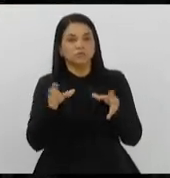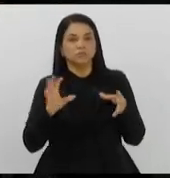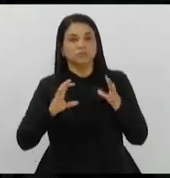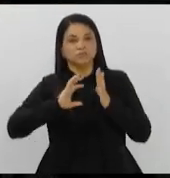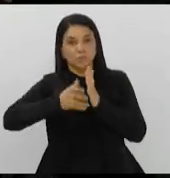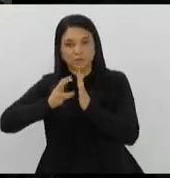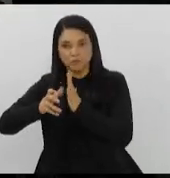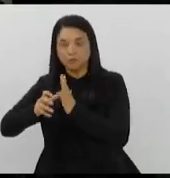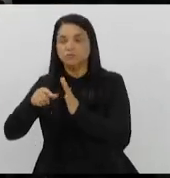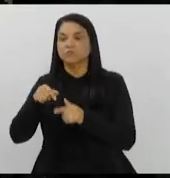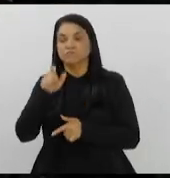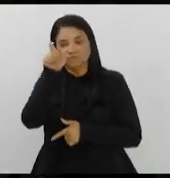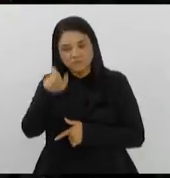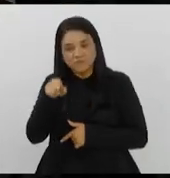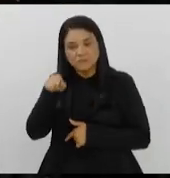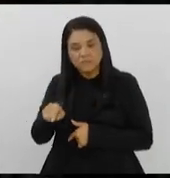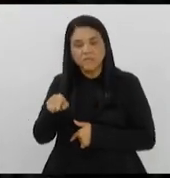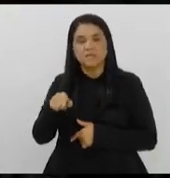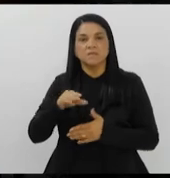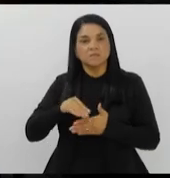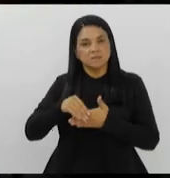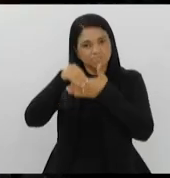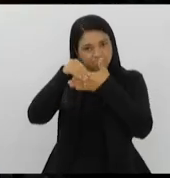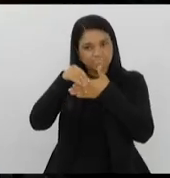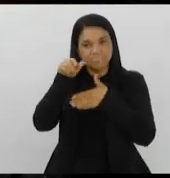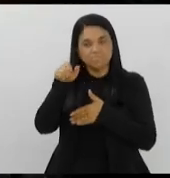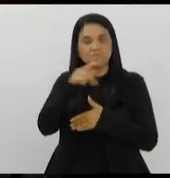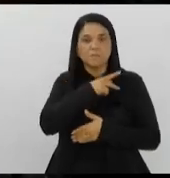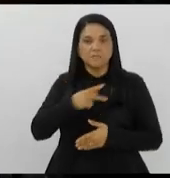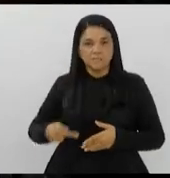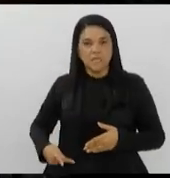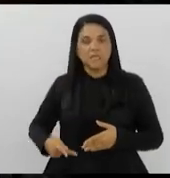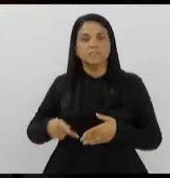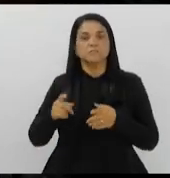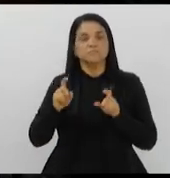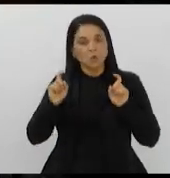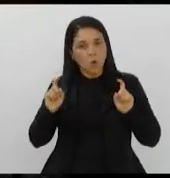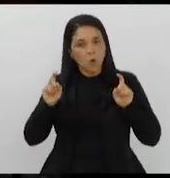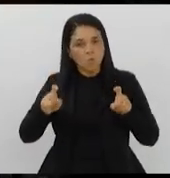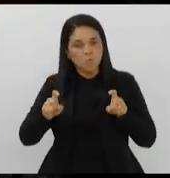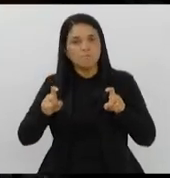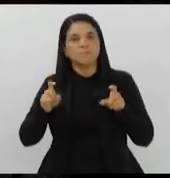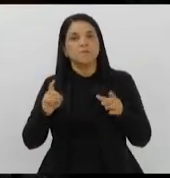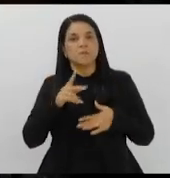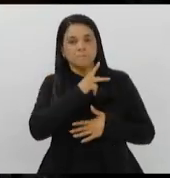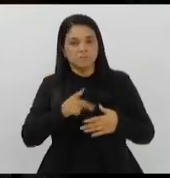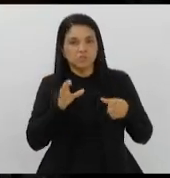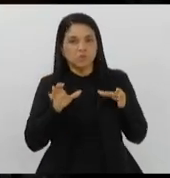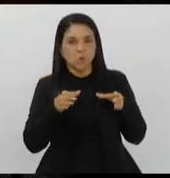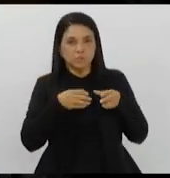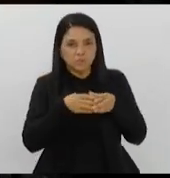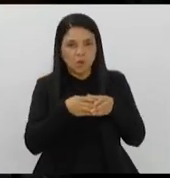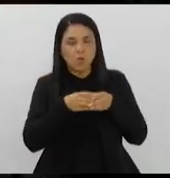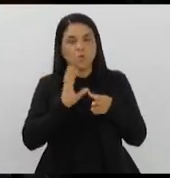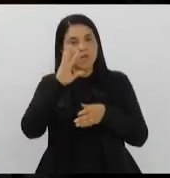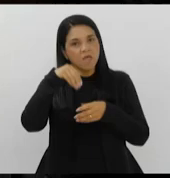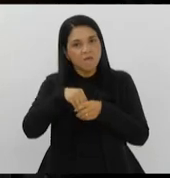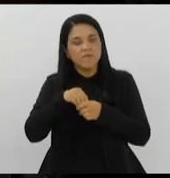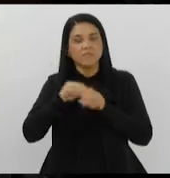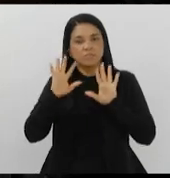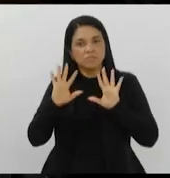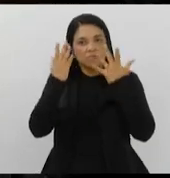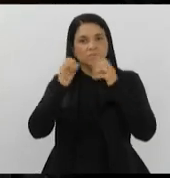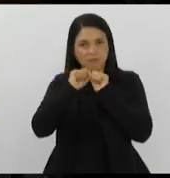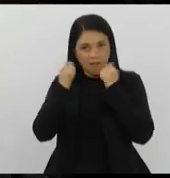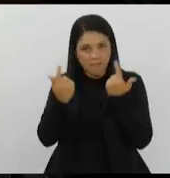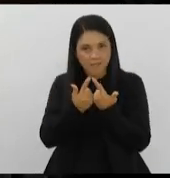deixa cada deputado na sua seara cumprir o seu mandato, presidir comissão, realizar eventos na casa e ter o seu